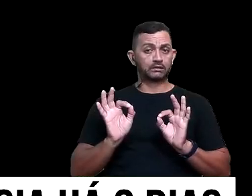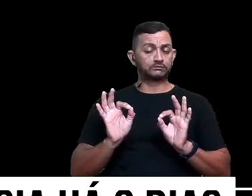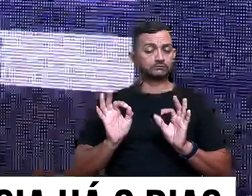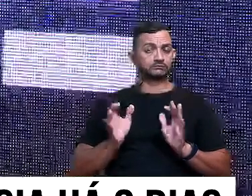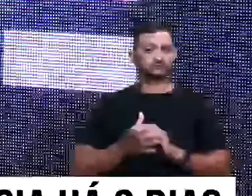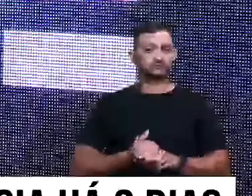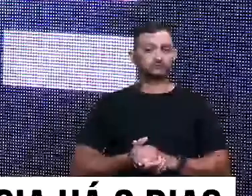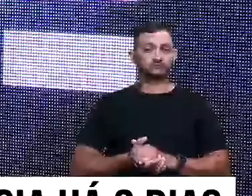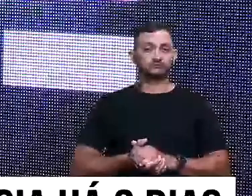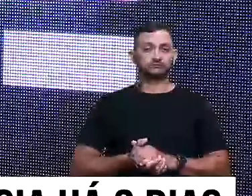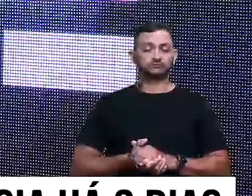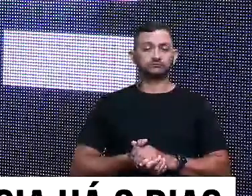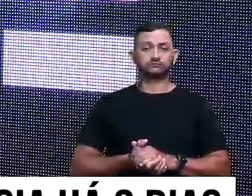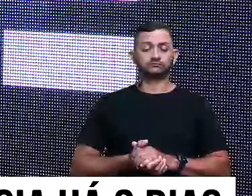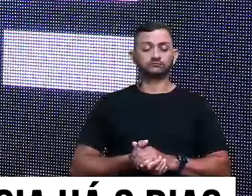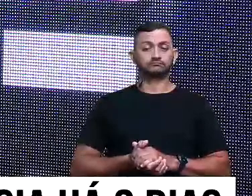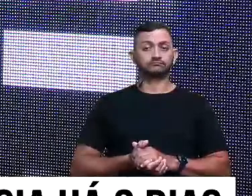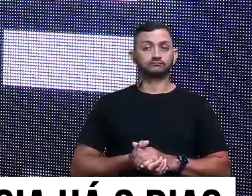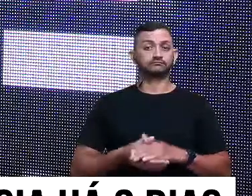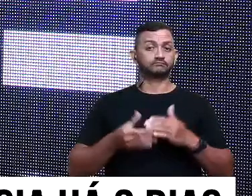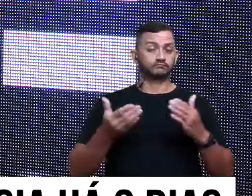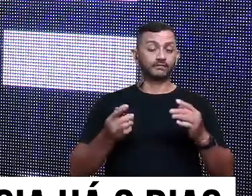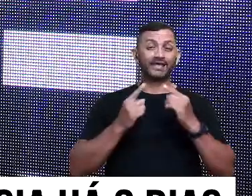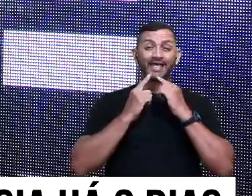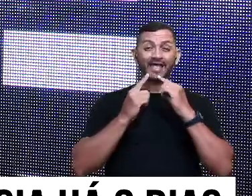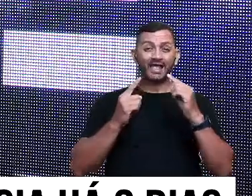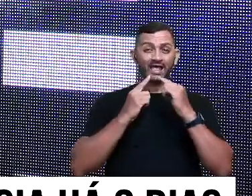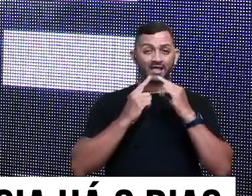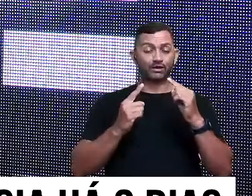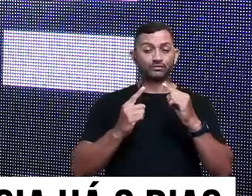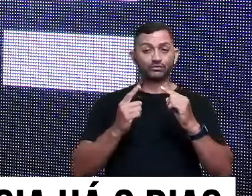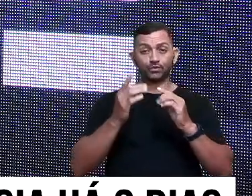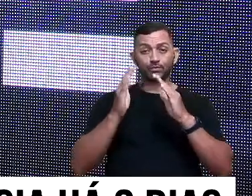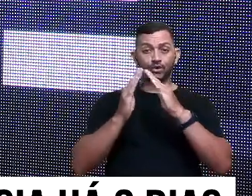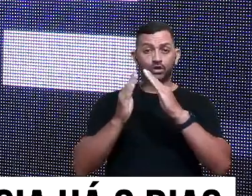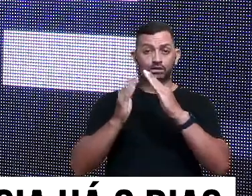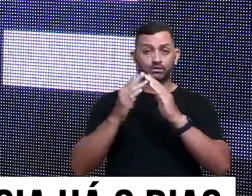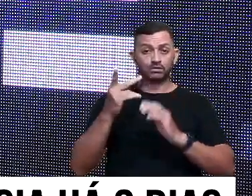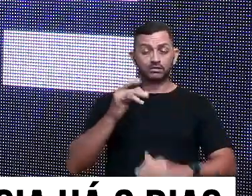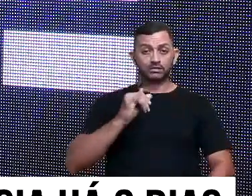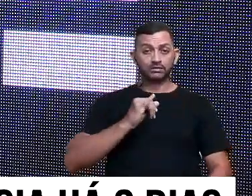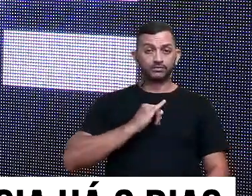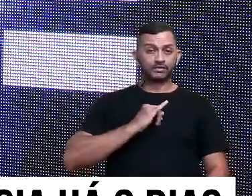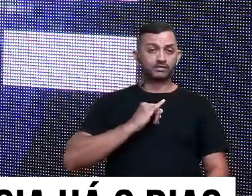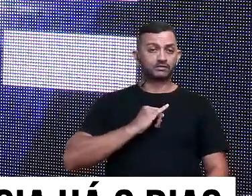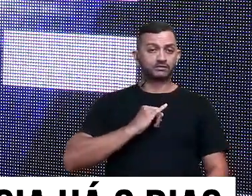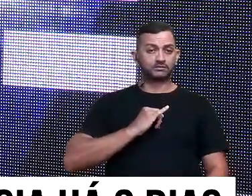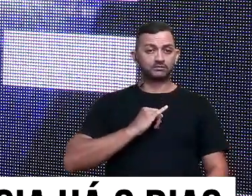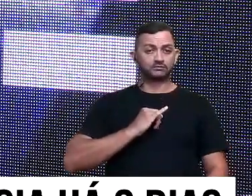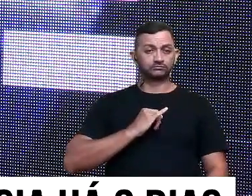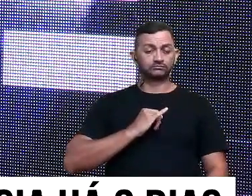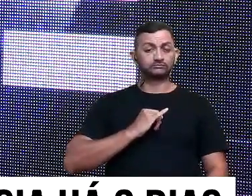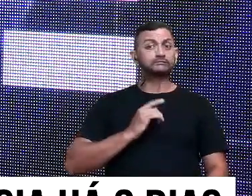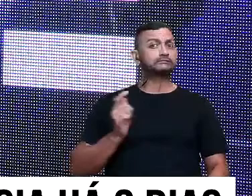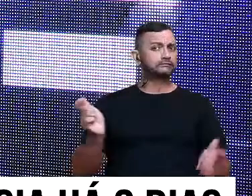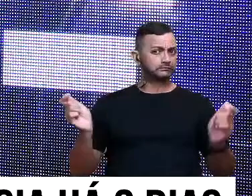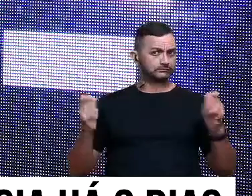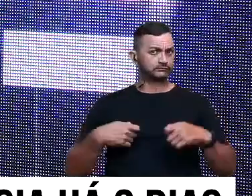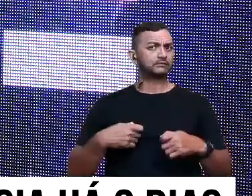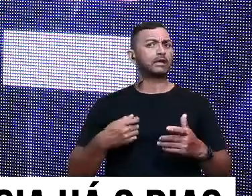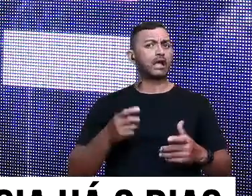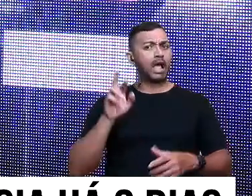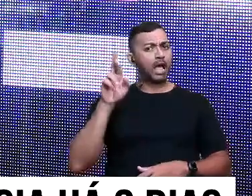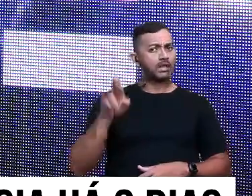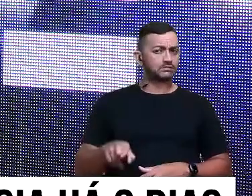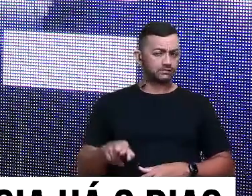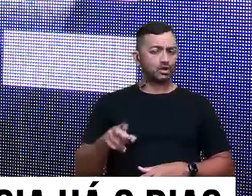apareceu ninguém. Tá aí, pessoal, a reclamação de uma moradora de Imperatriz, com todo motivo,